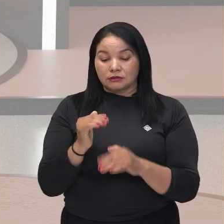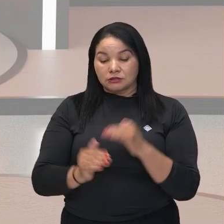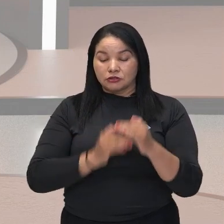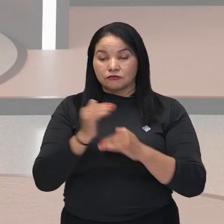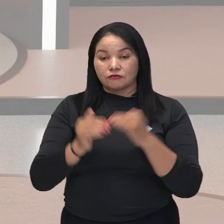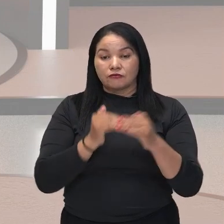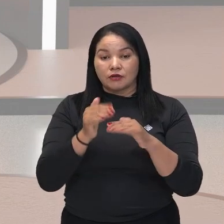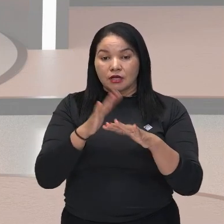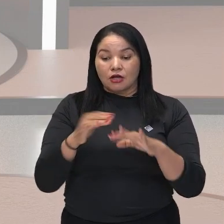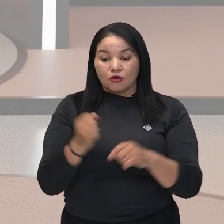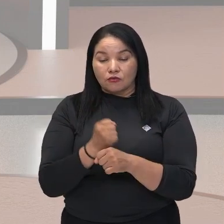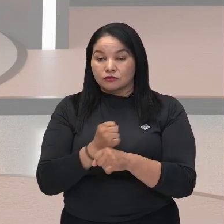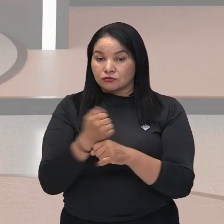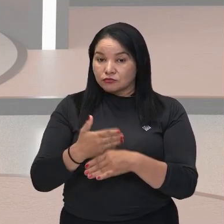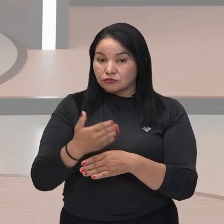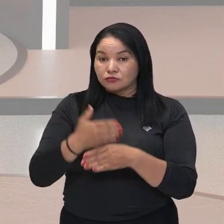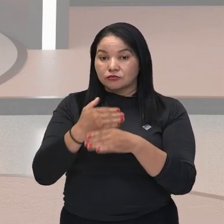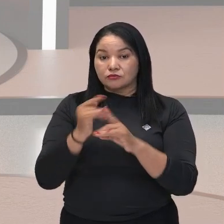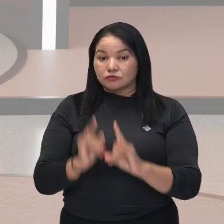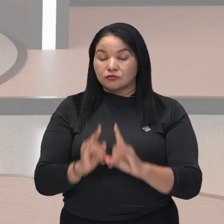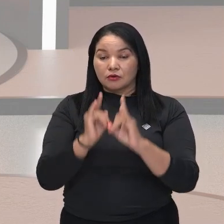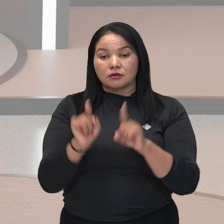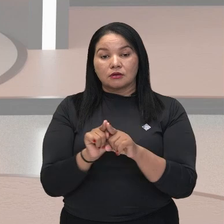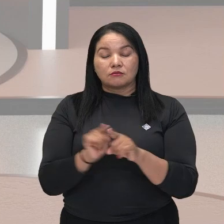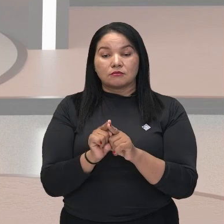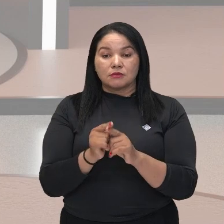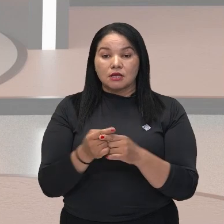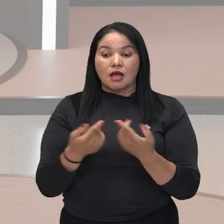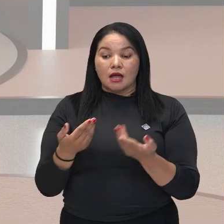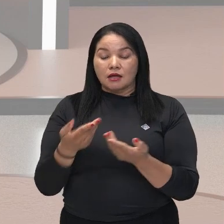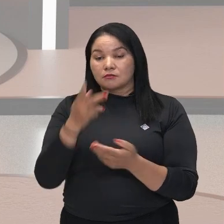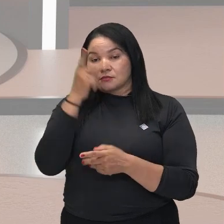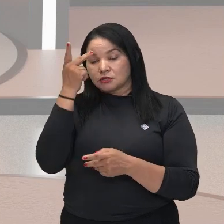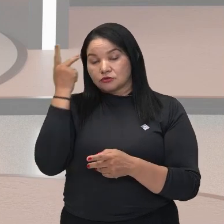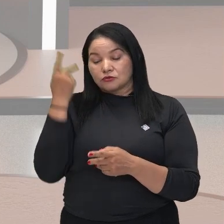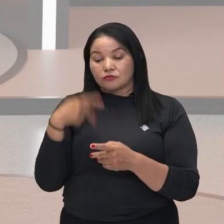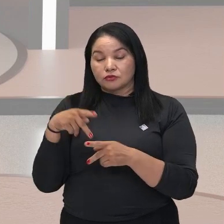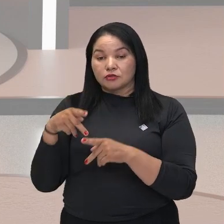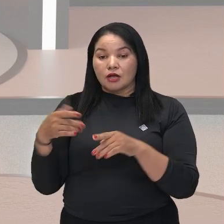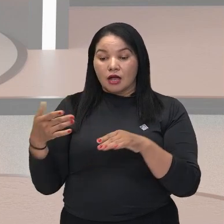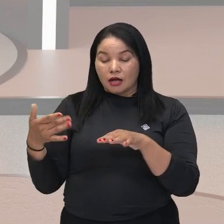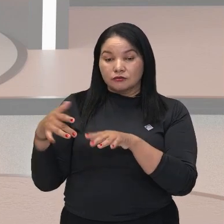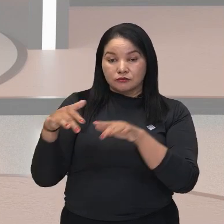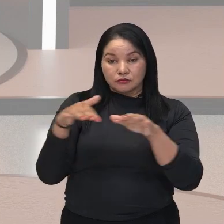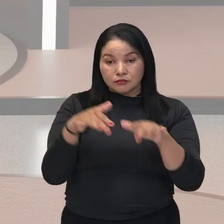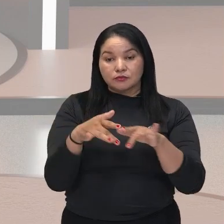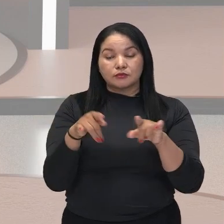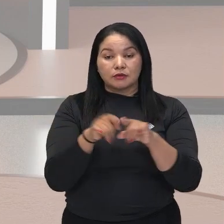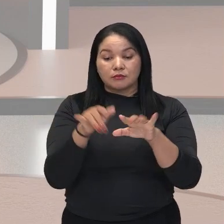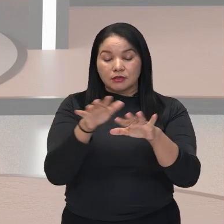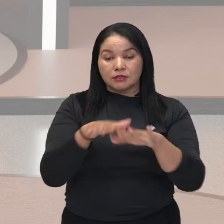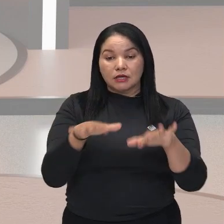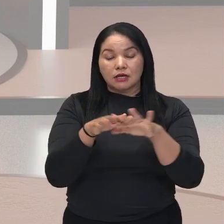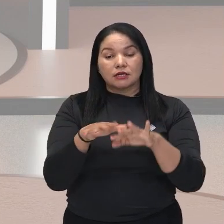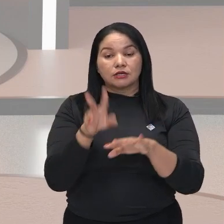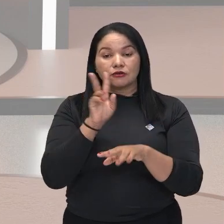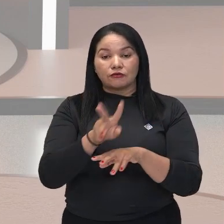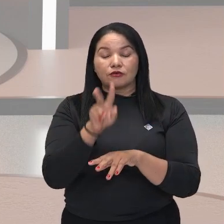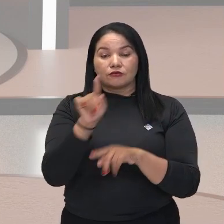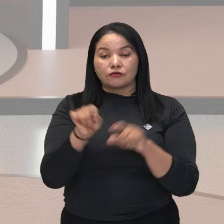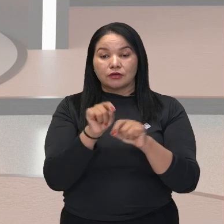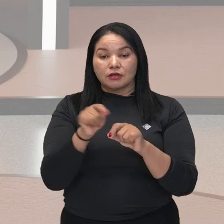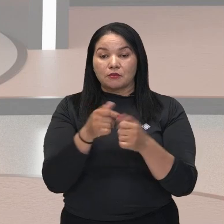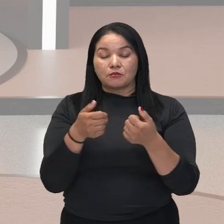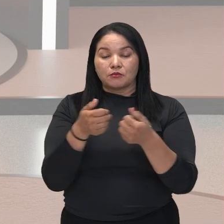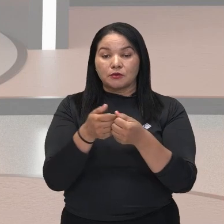bastante construção, então as pessoas elas começam a ir para essas áreas, e também são áreas que a gente observa, né, que vai estar